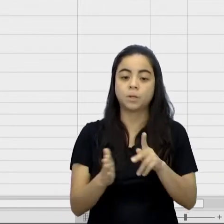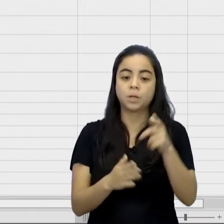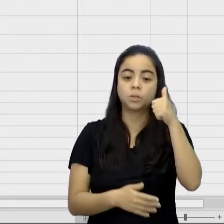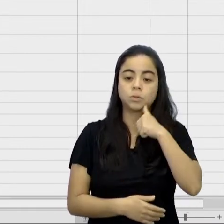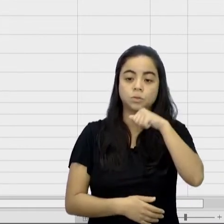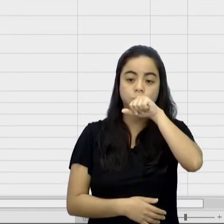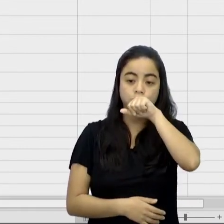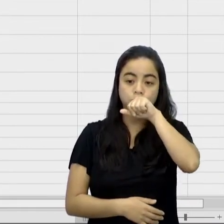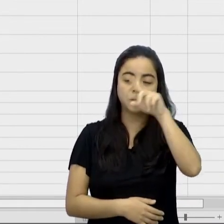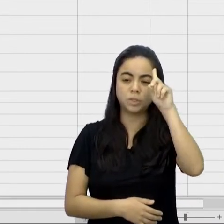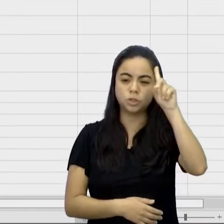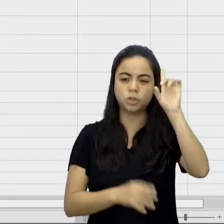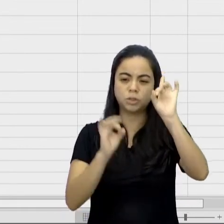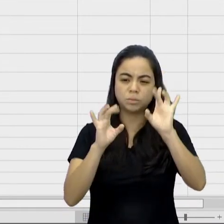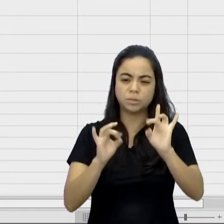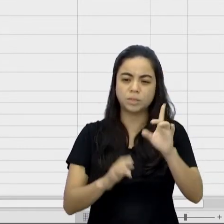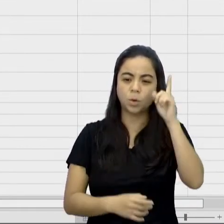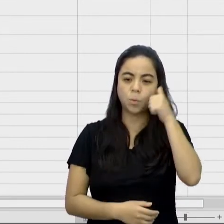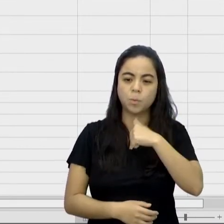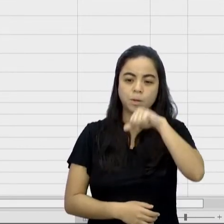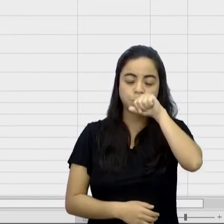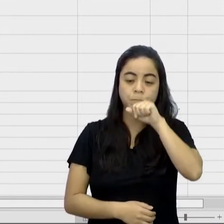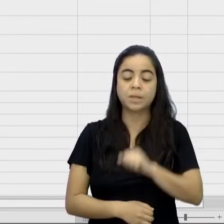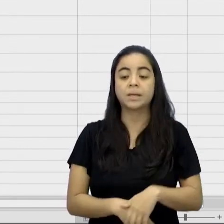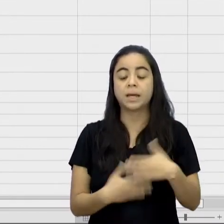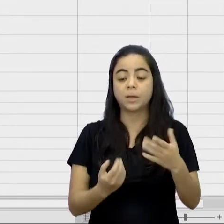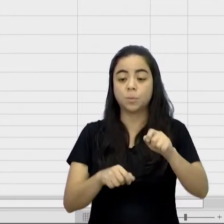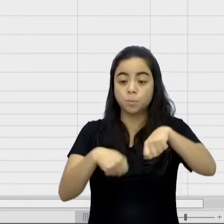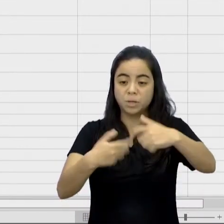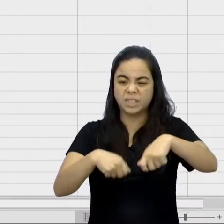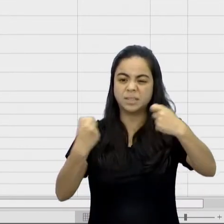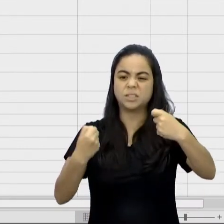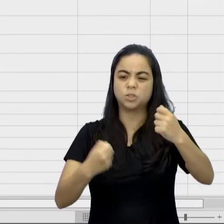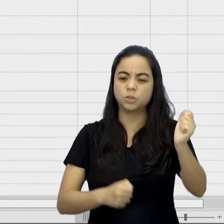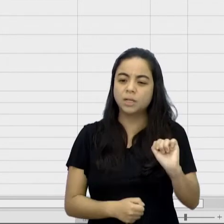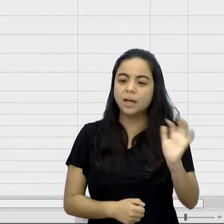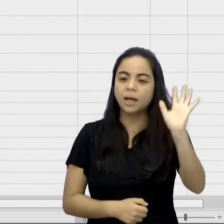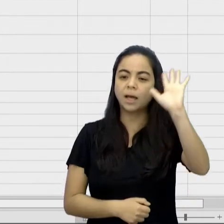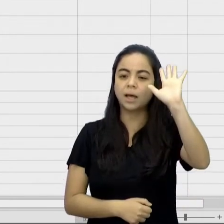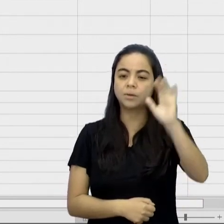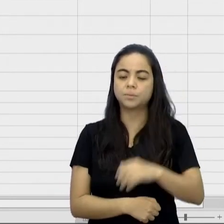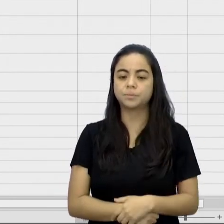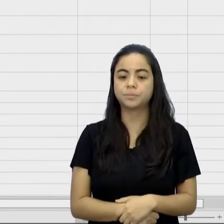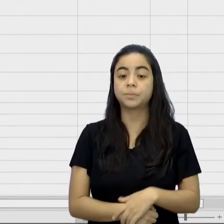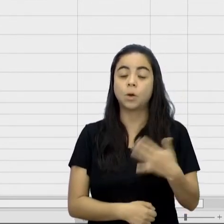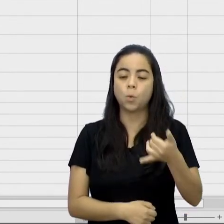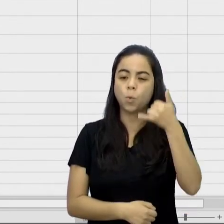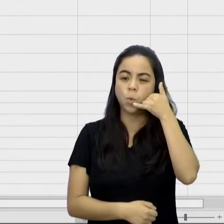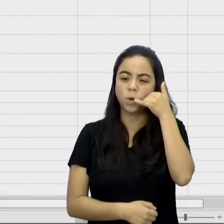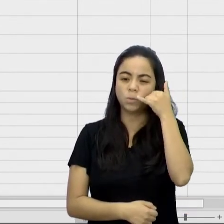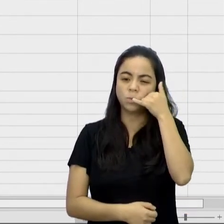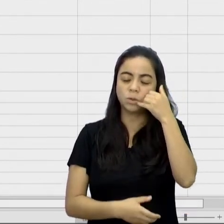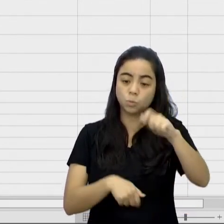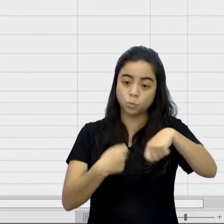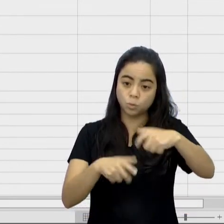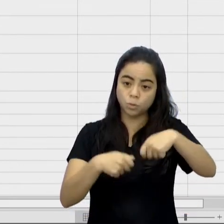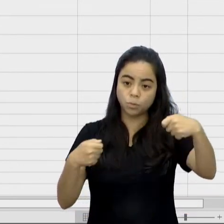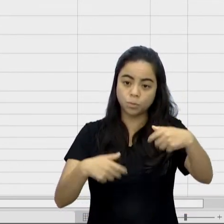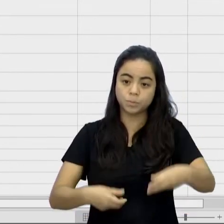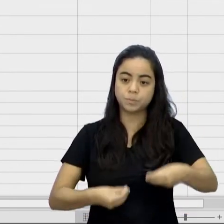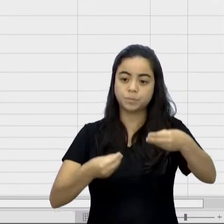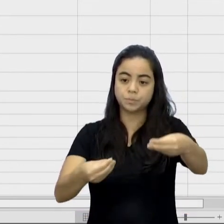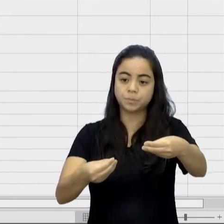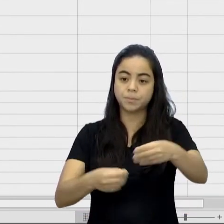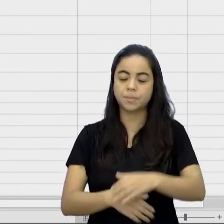parcelou um presente... Que compramos mês passado, então... vamos supor que a gente deu um celular para a mãe, eu não tenho mais, minha